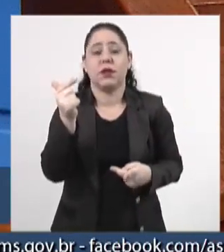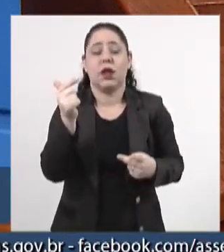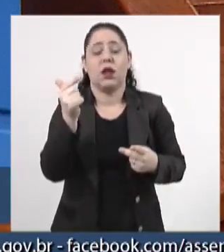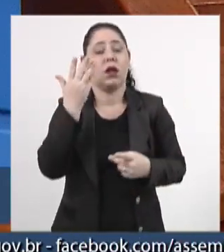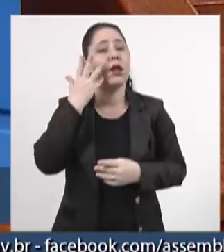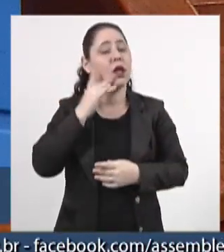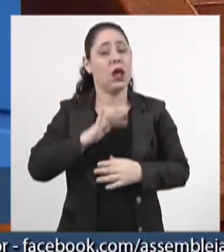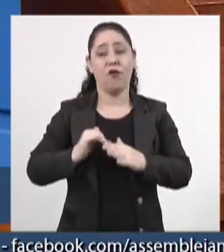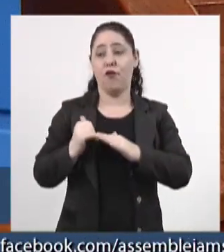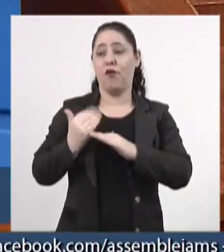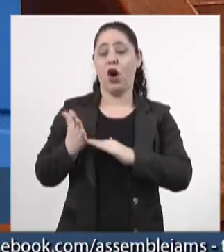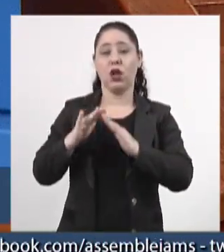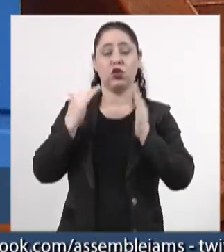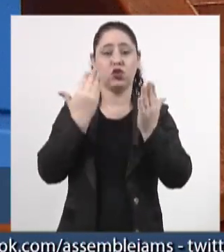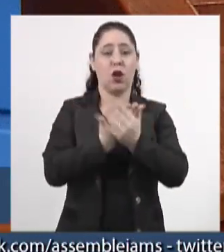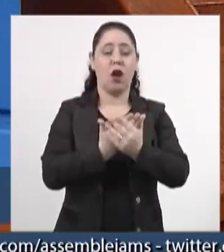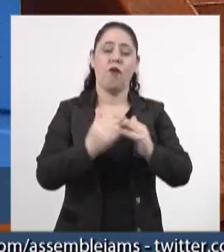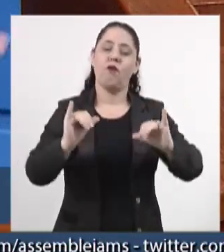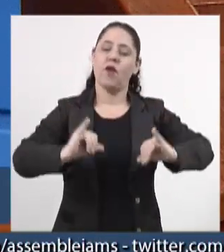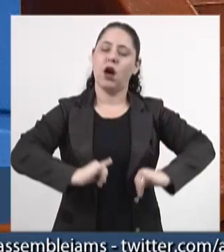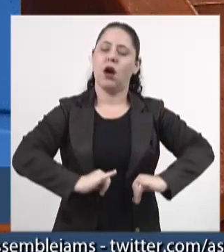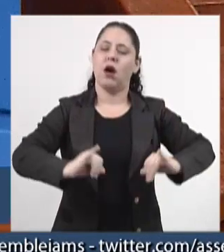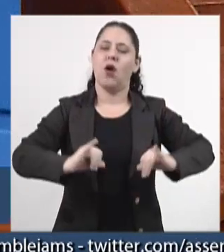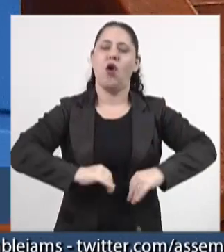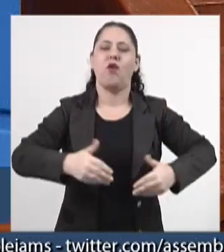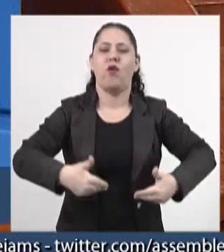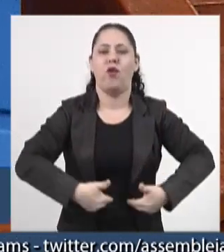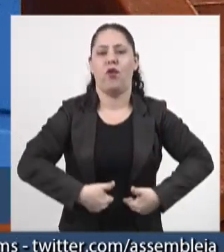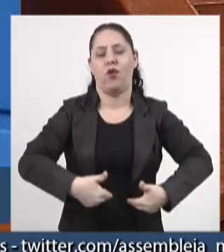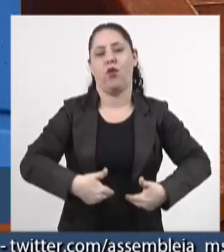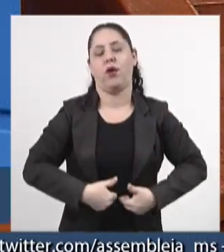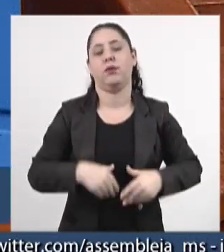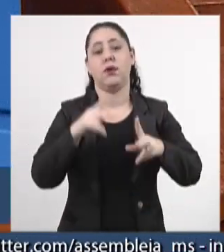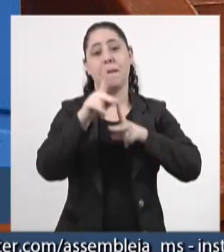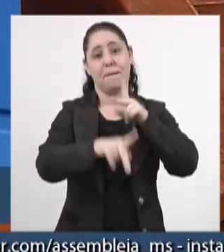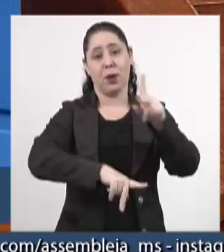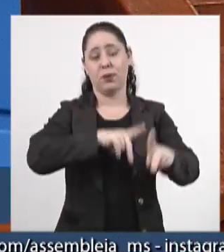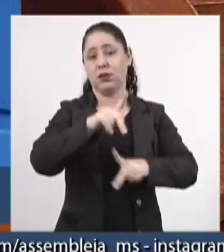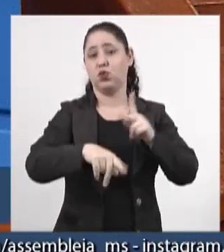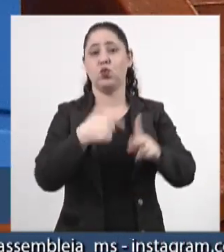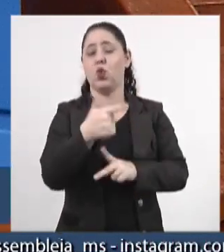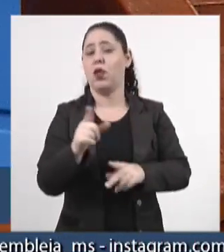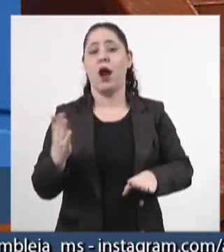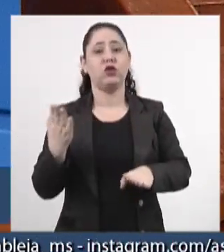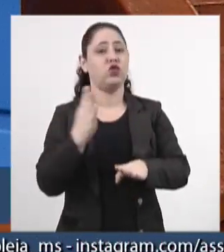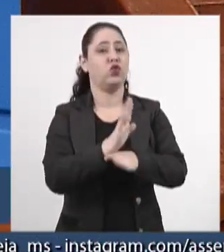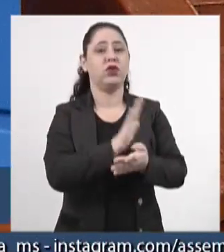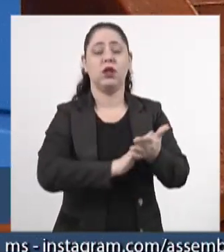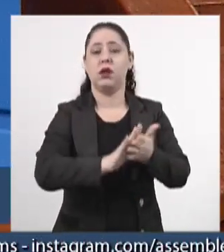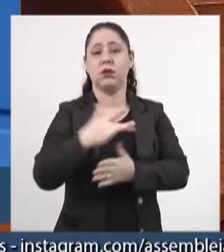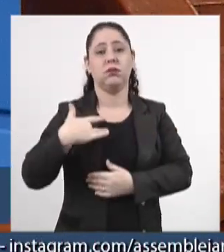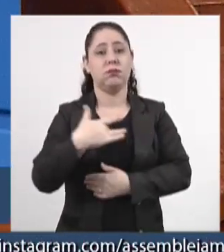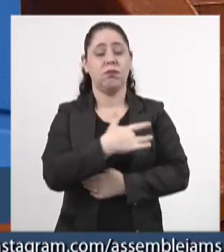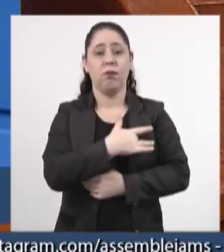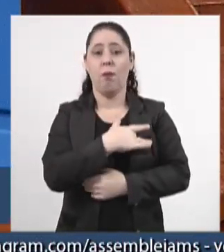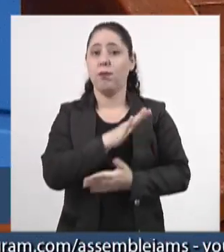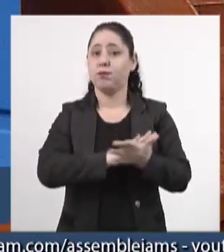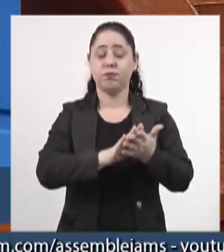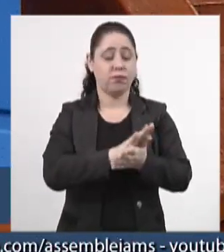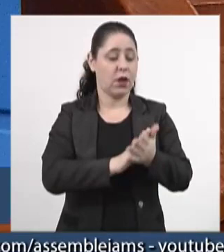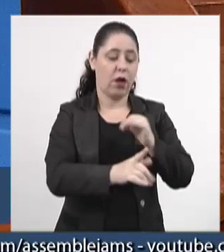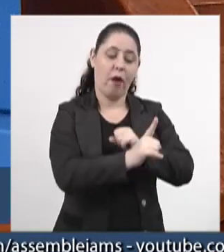sala de aula, crianças passando fome, população sem auxílio à saúde, sem